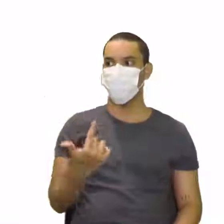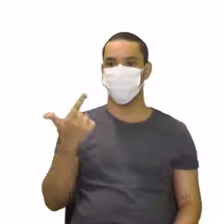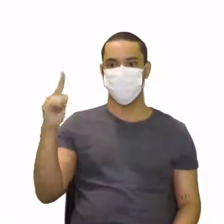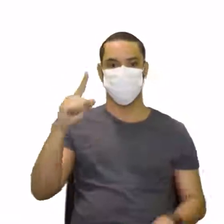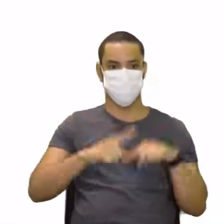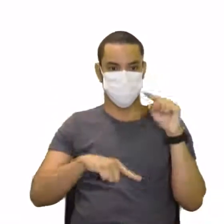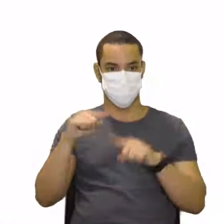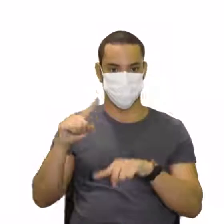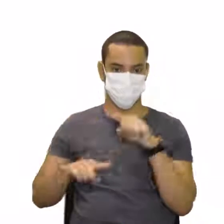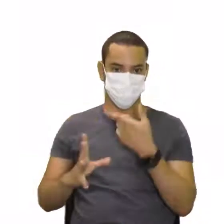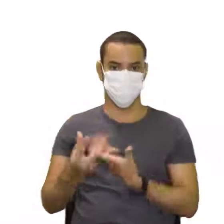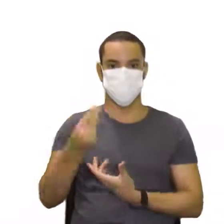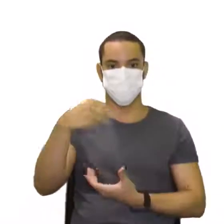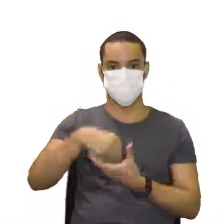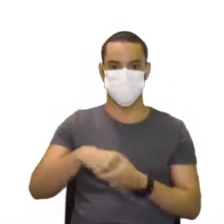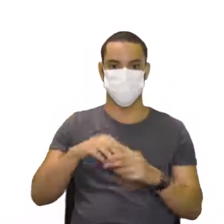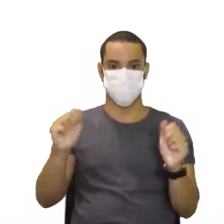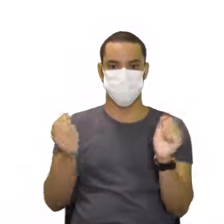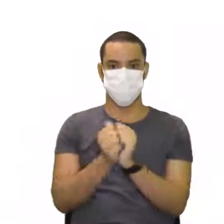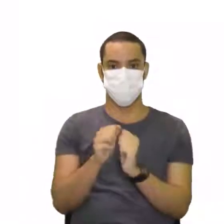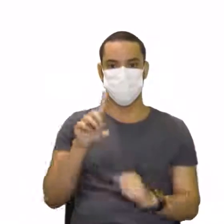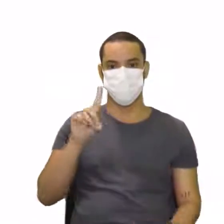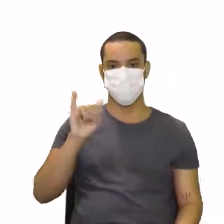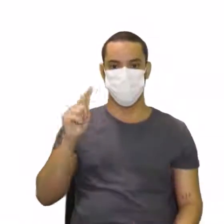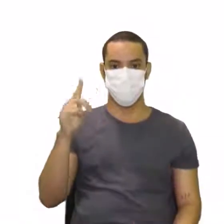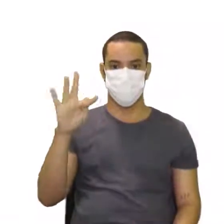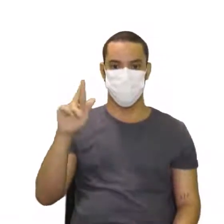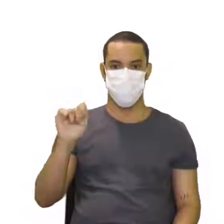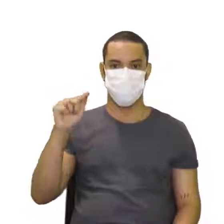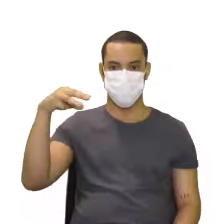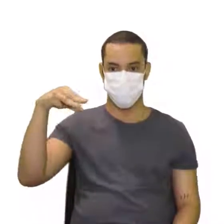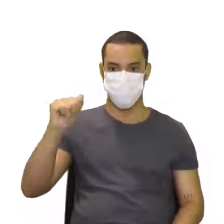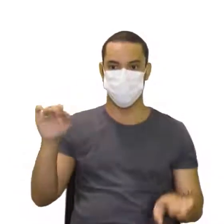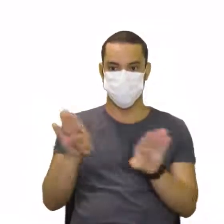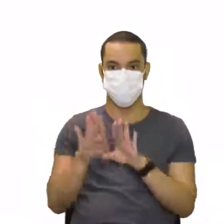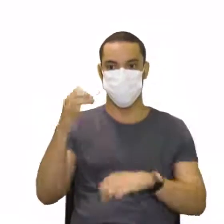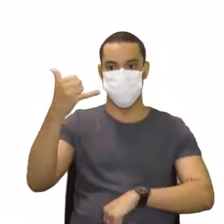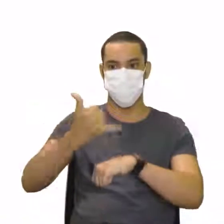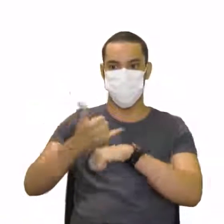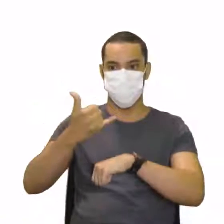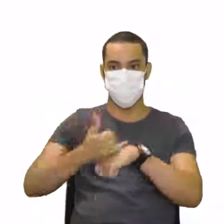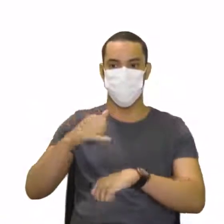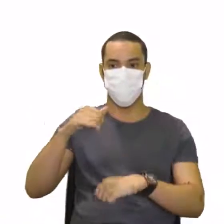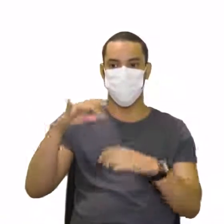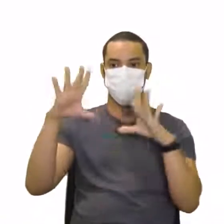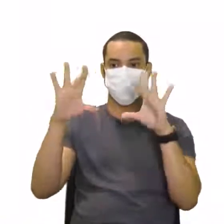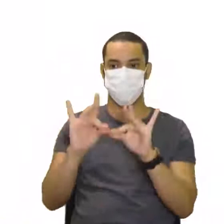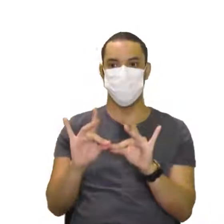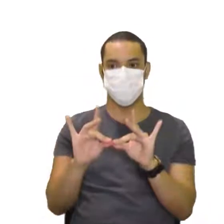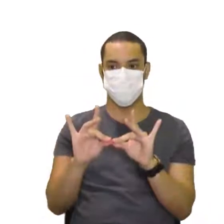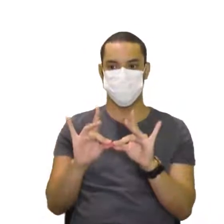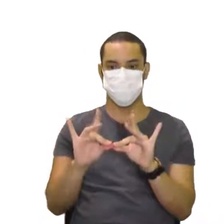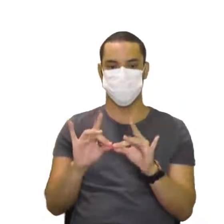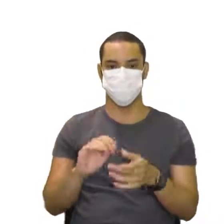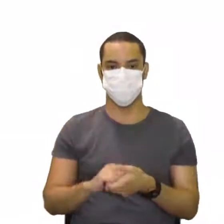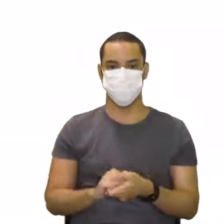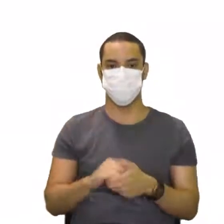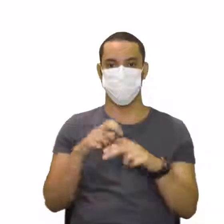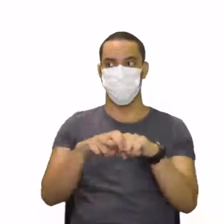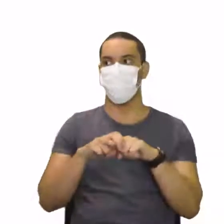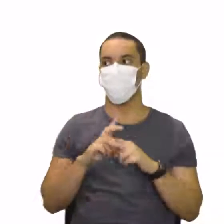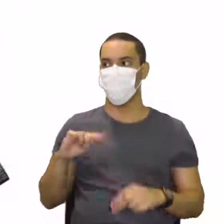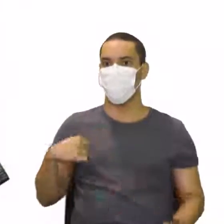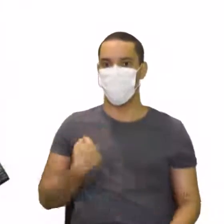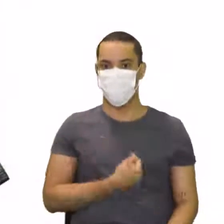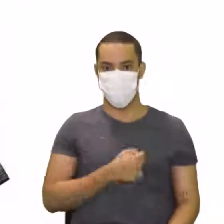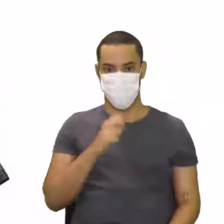material depositados entre o diafragma e uma peça metálica física. Então aqui, olha só para a gente ver,